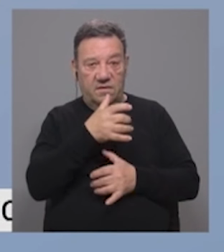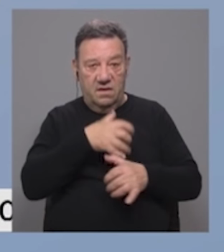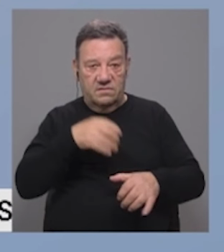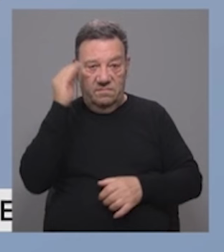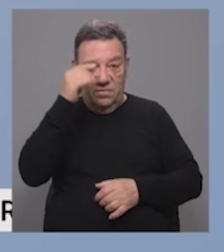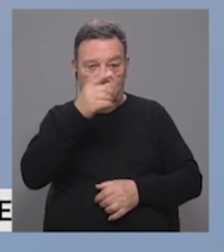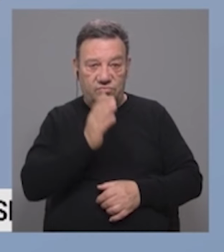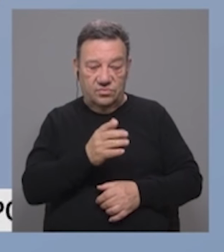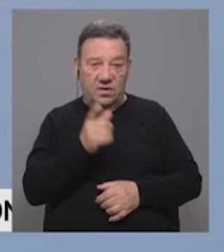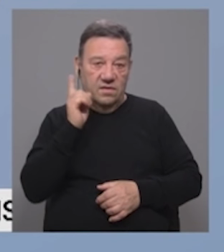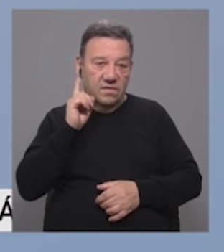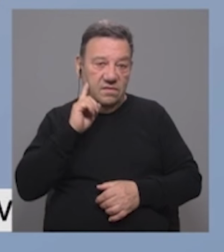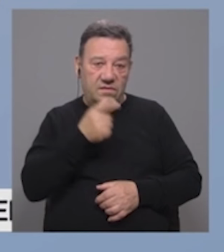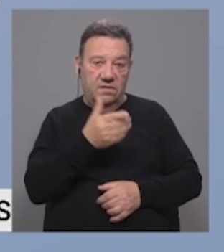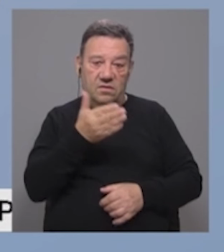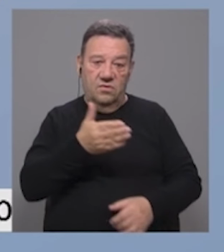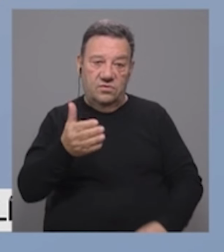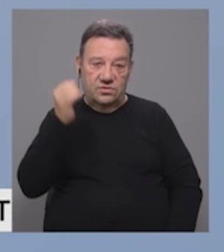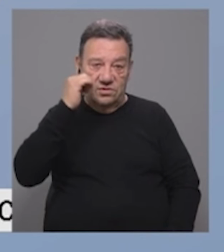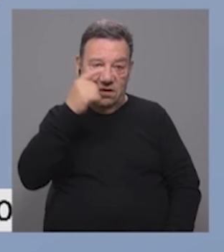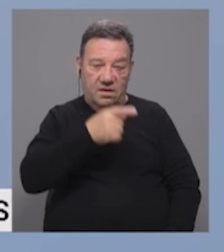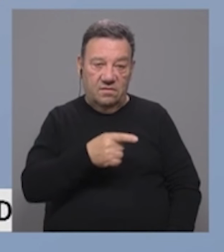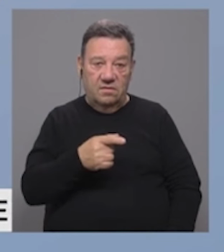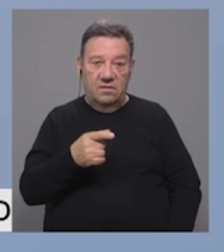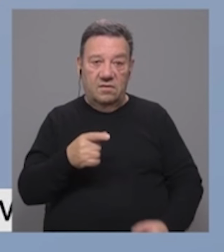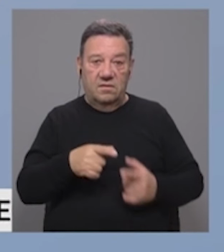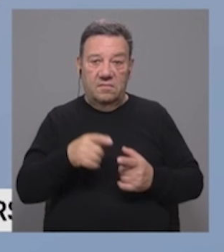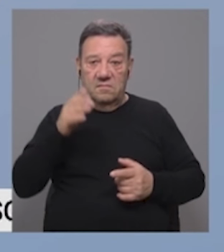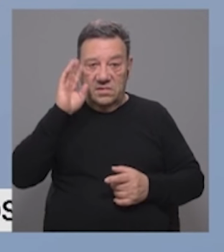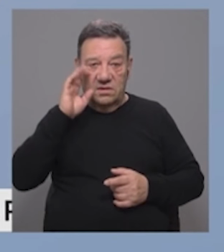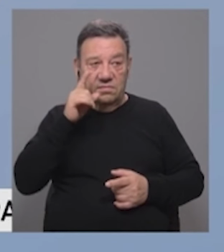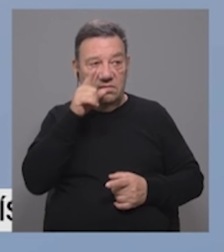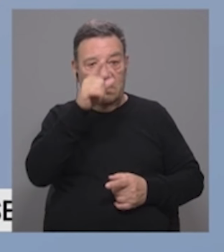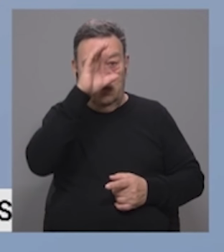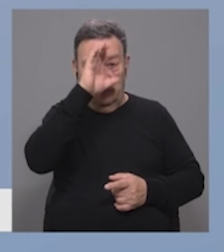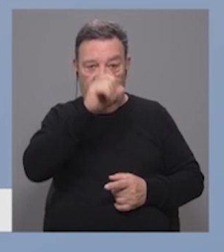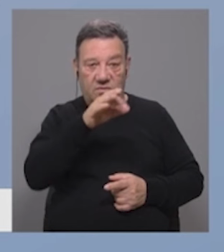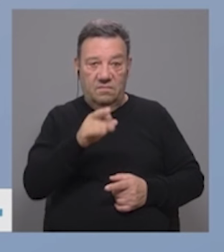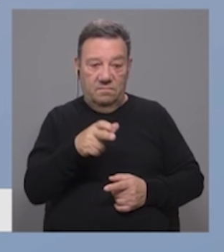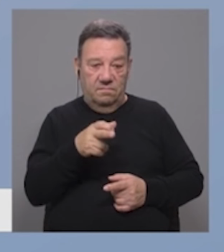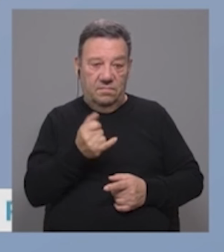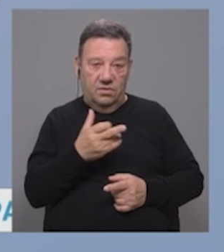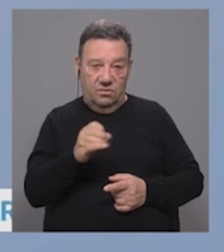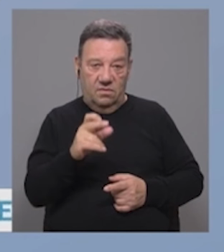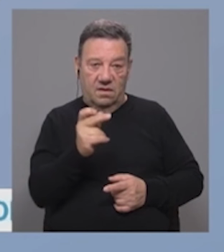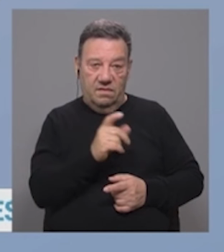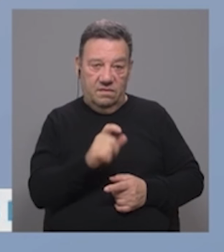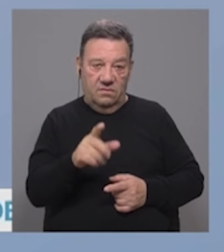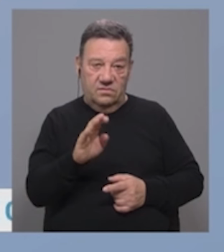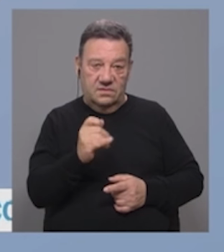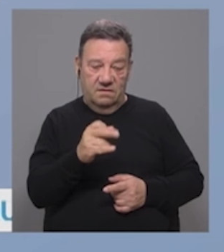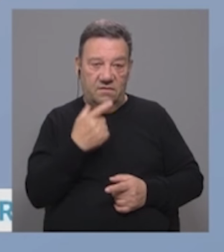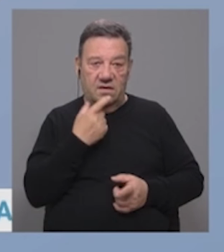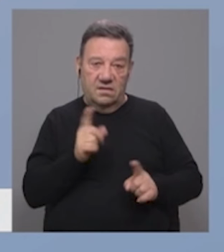da República no dia 11 de janeiro, mas sabe-se, contudo, que o Ministro Pedro Adão e Silva reitera